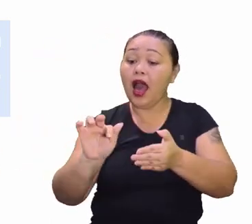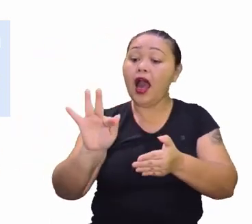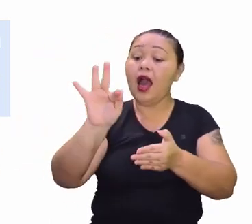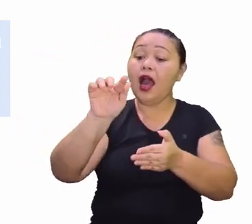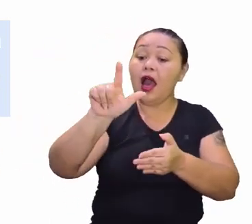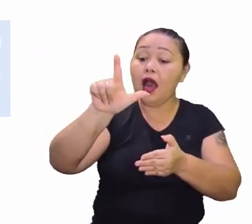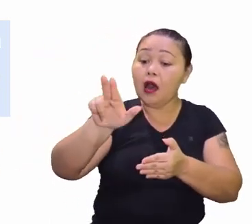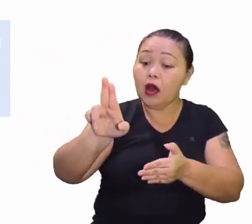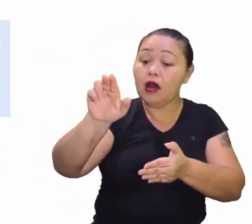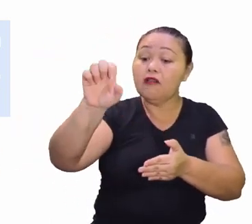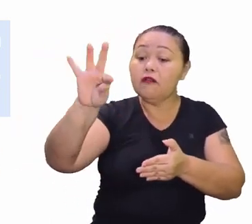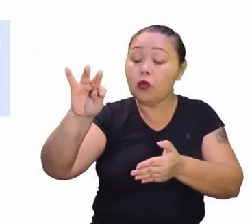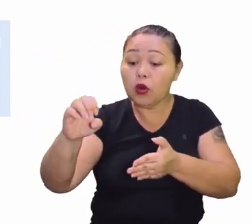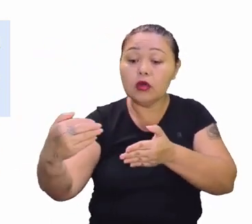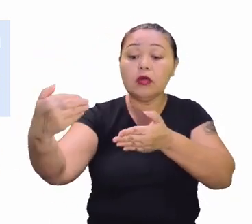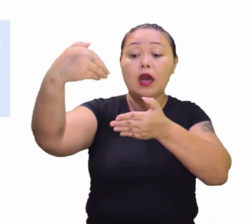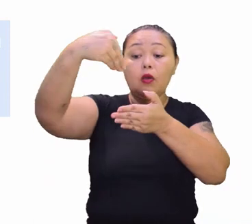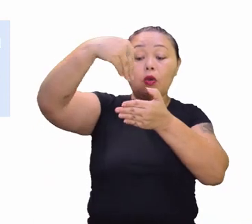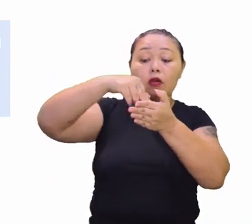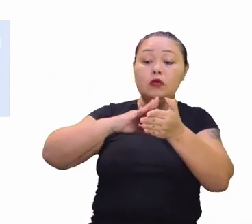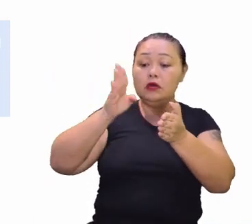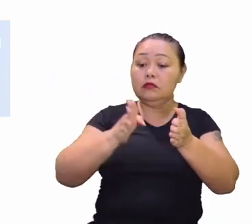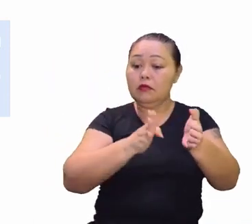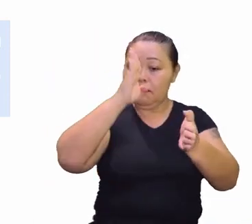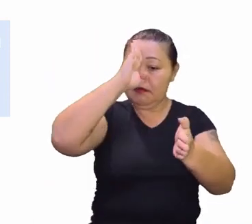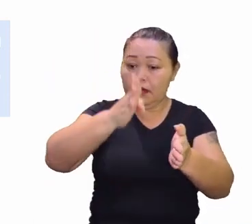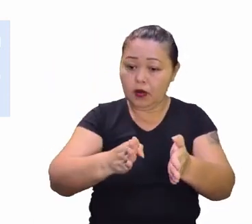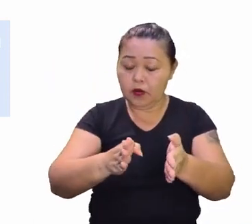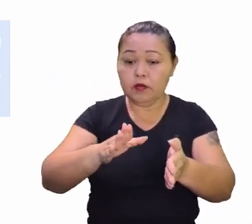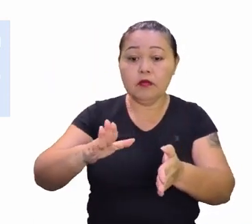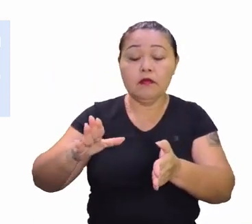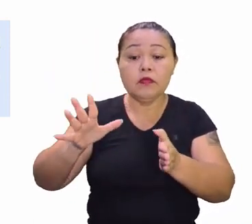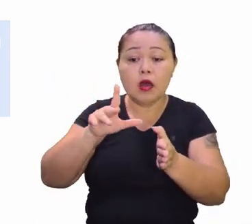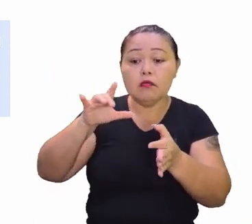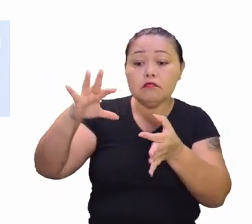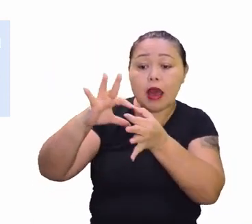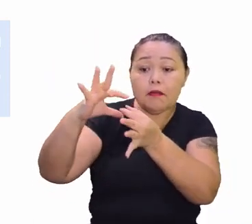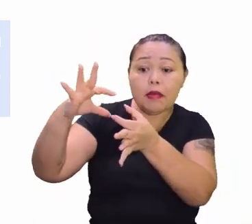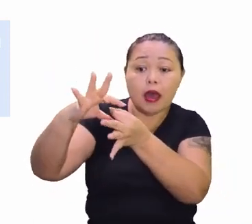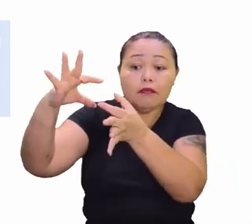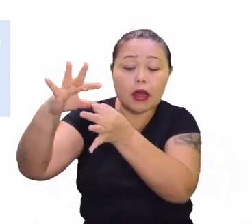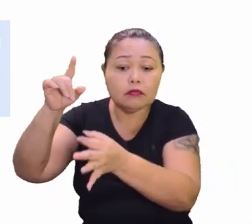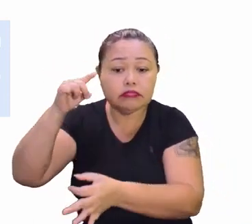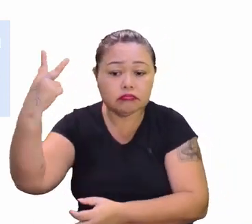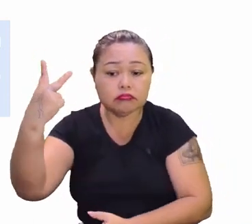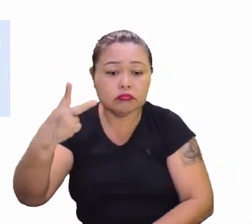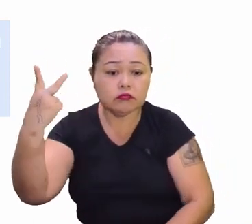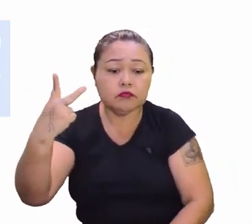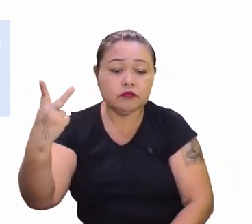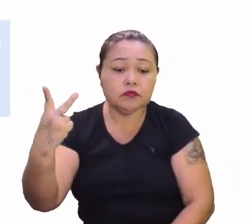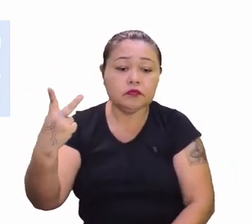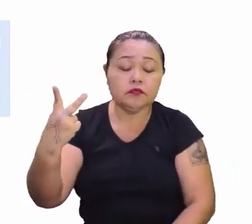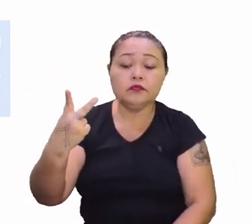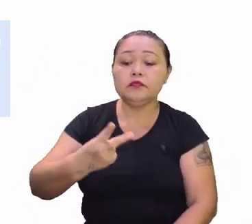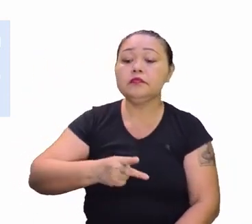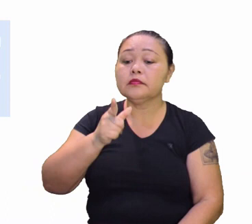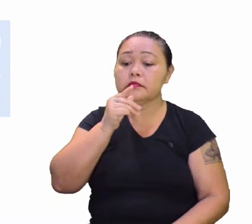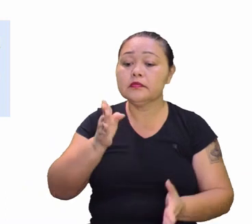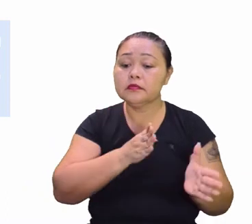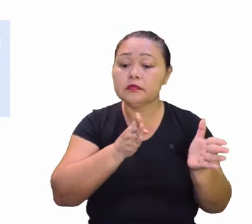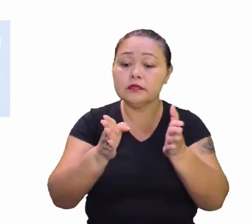afluente. Exatamente. E os afluentes desaguam no rio principal. Então, esse aqui, vamos marcar para o aluno lembrar que aqui seria